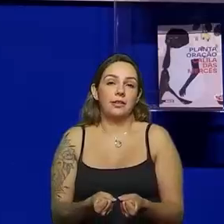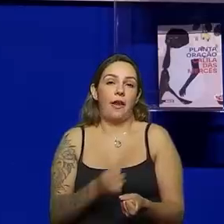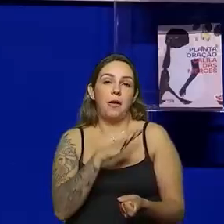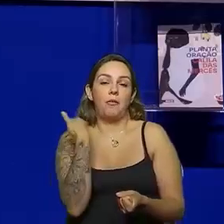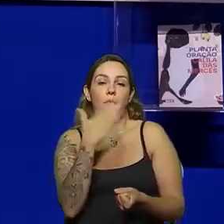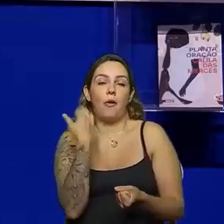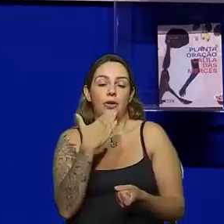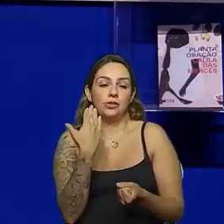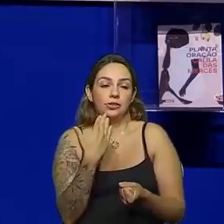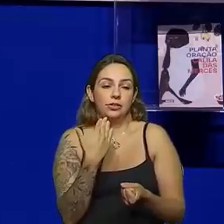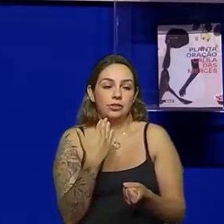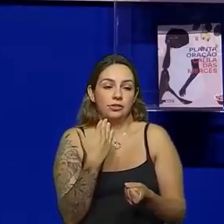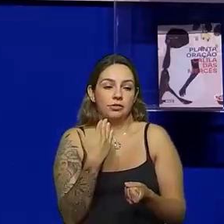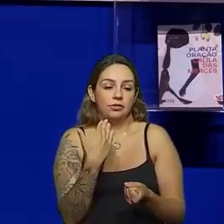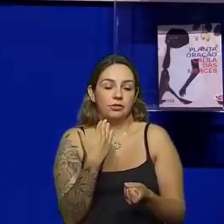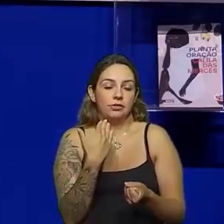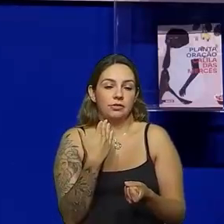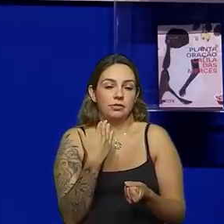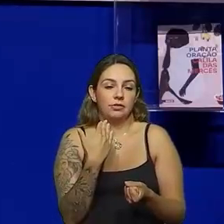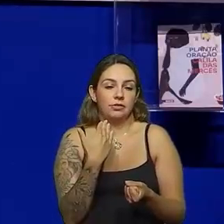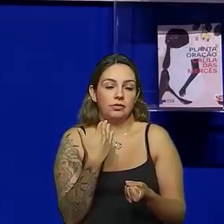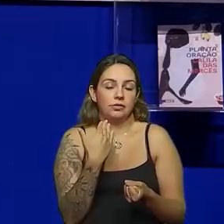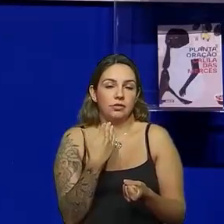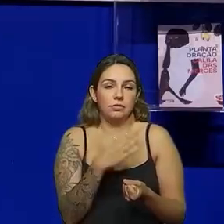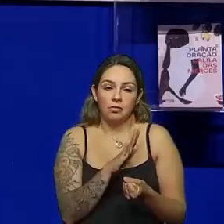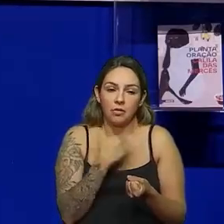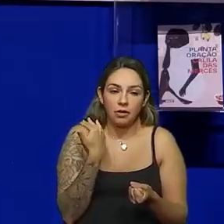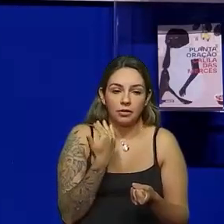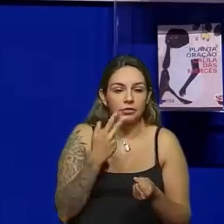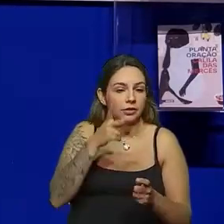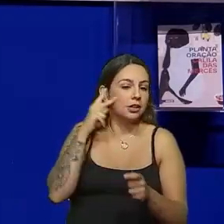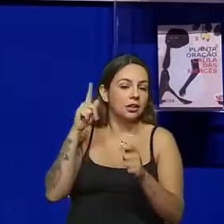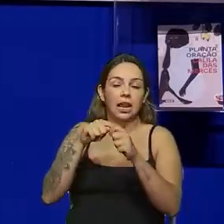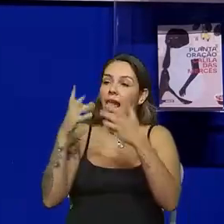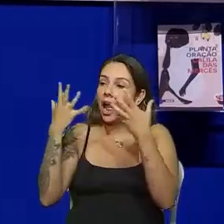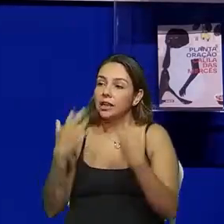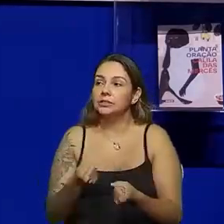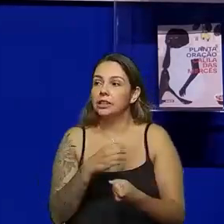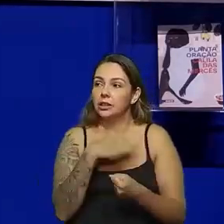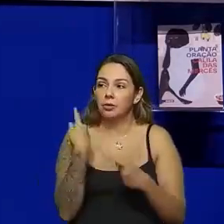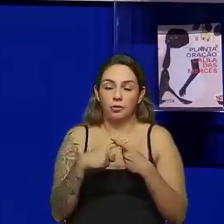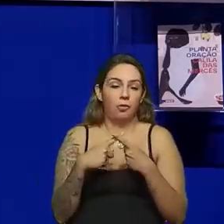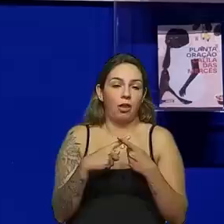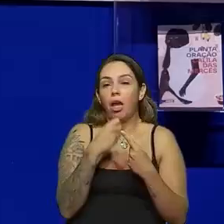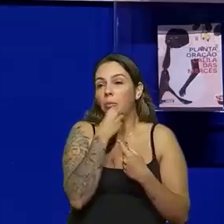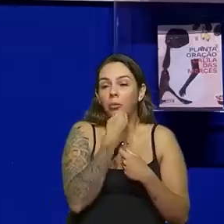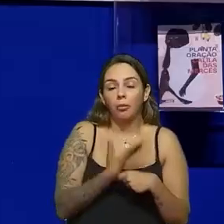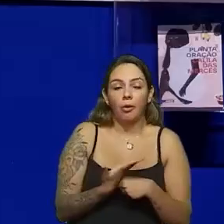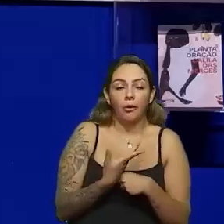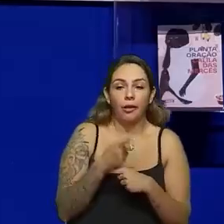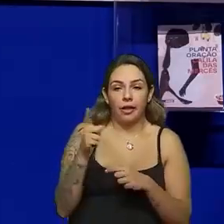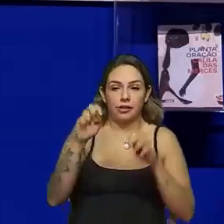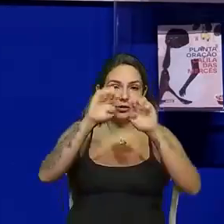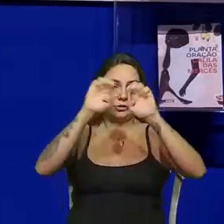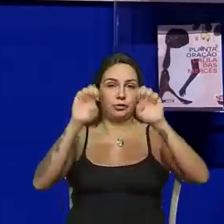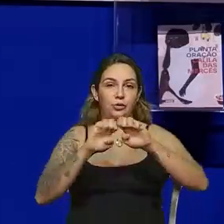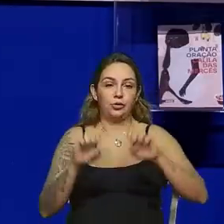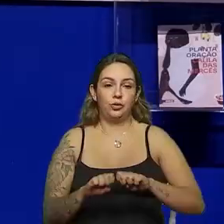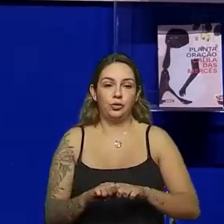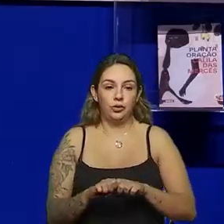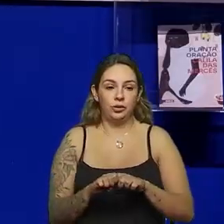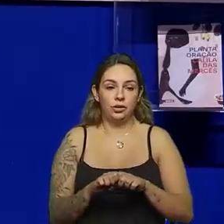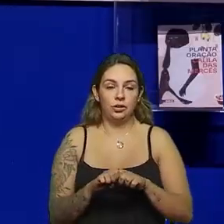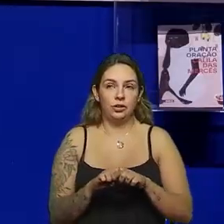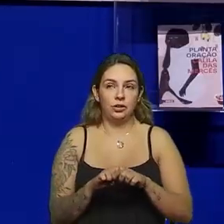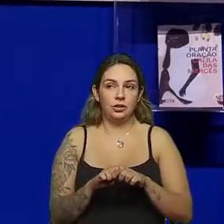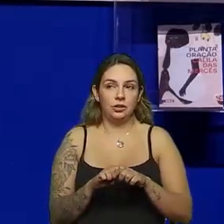lógica de mulheres, suportam a lógica da morte de indígenas, porque isso é conveniente a essa estrutura, e aqui eu vou fechar o que eu